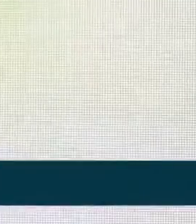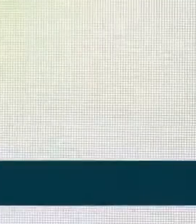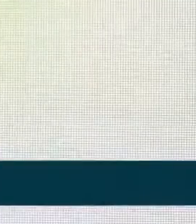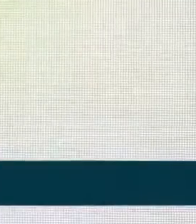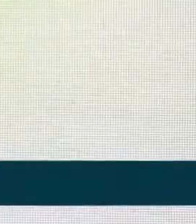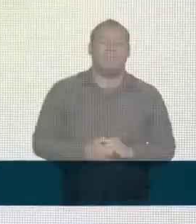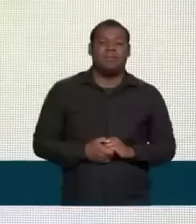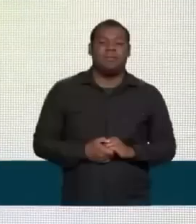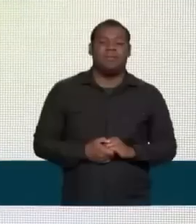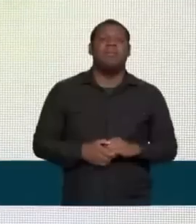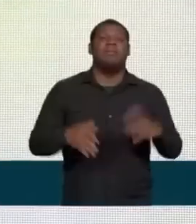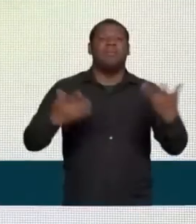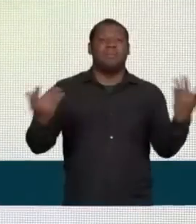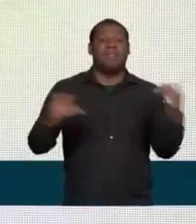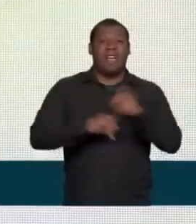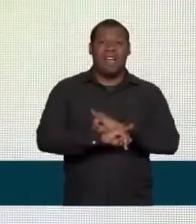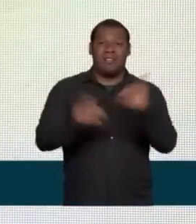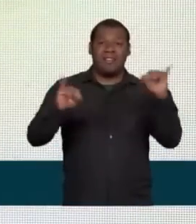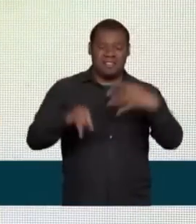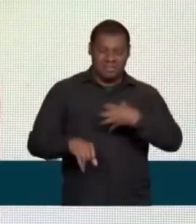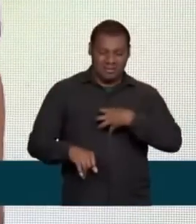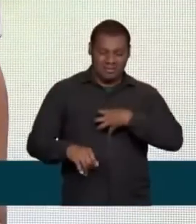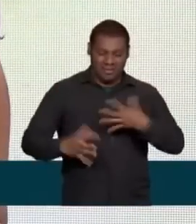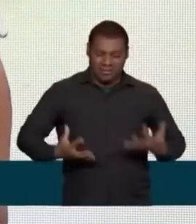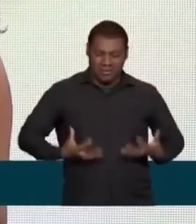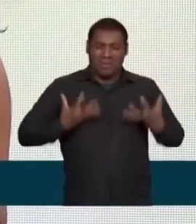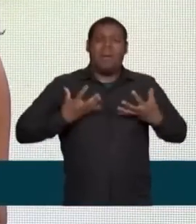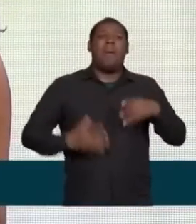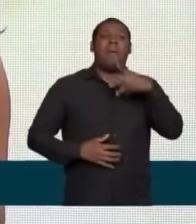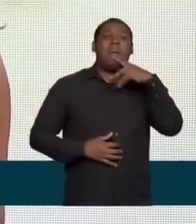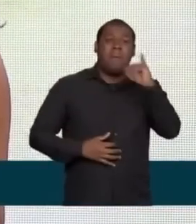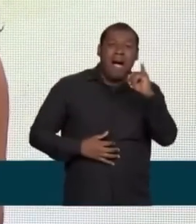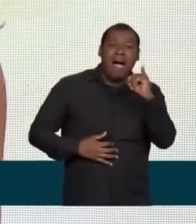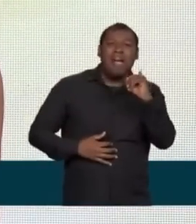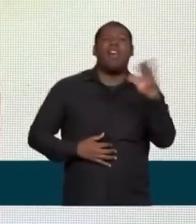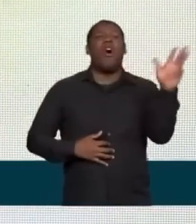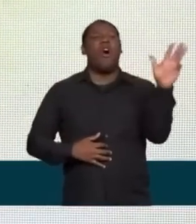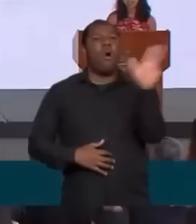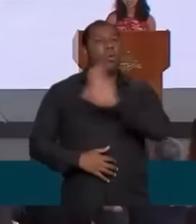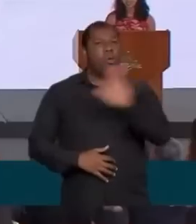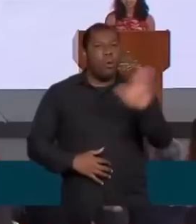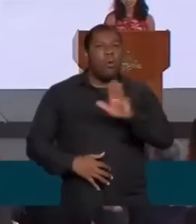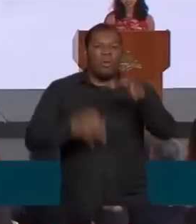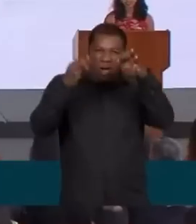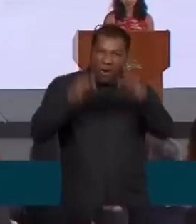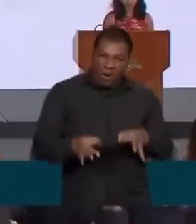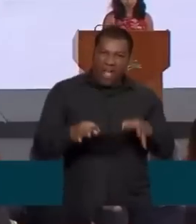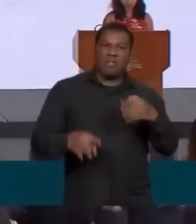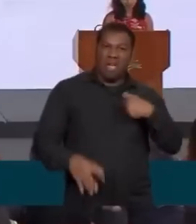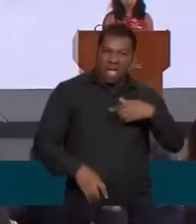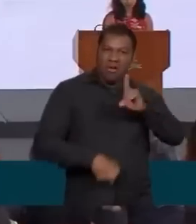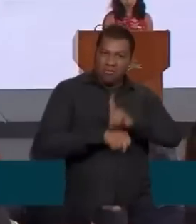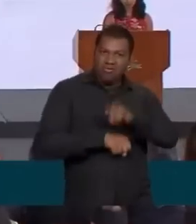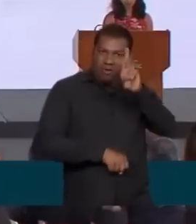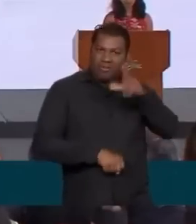E posso dizer com orgulho, Paiinho, Lula estava certo, eu me tornei doutora.